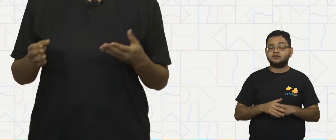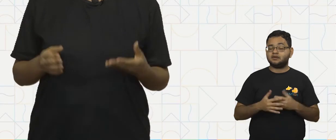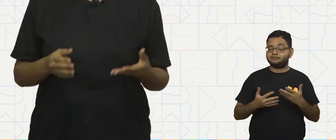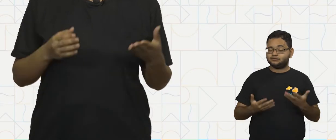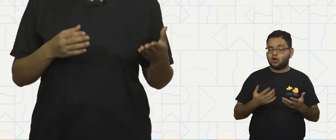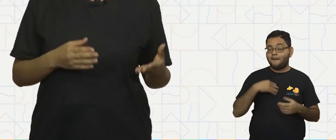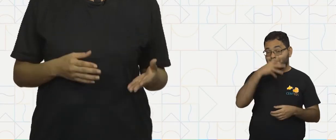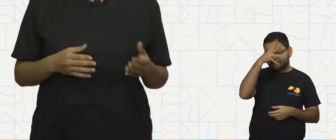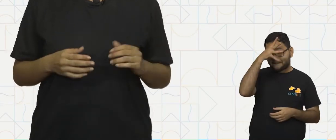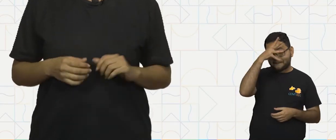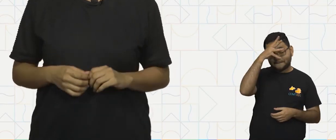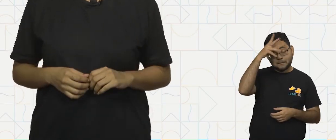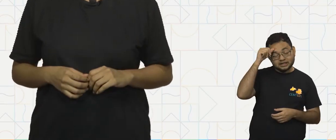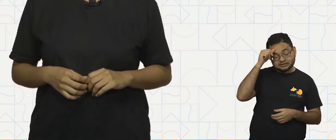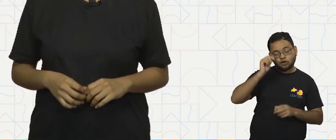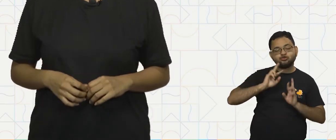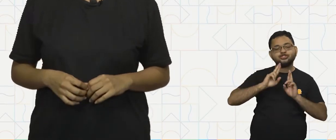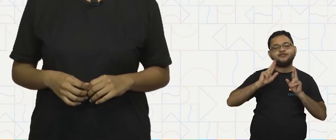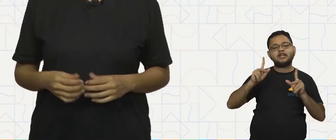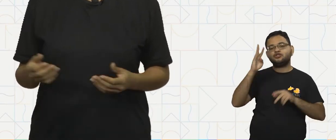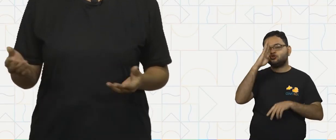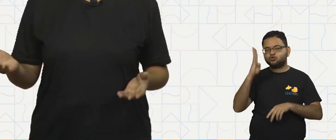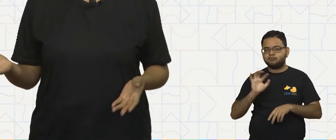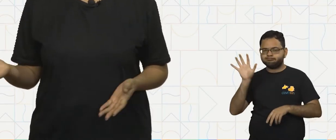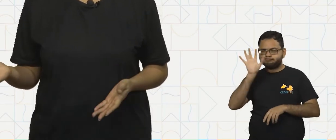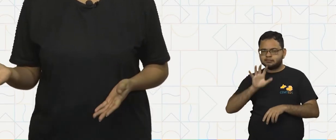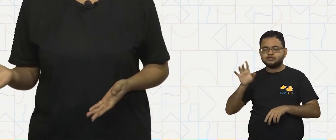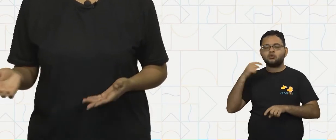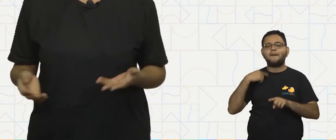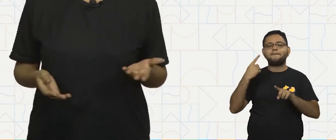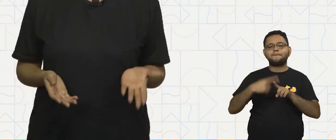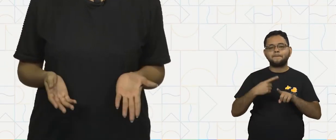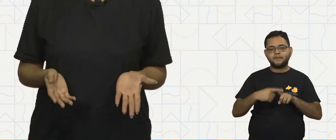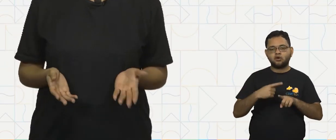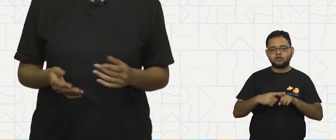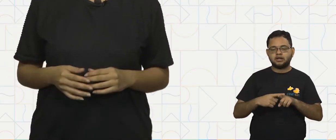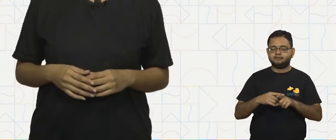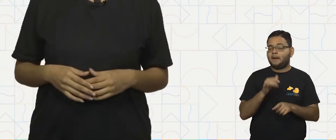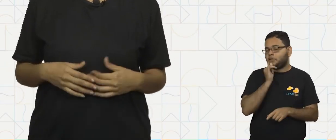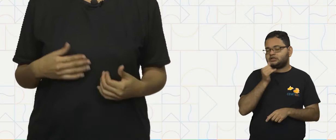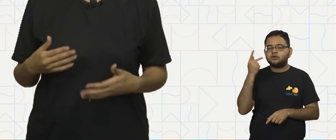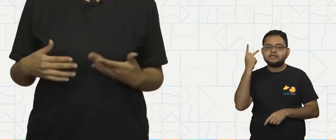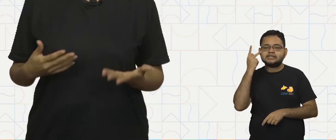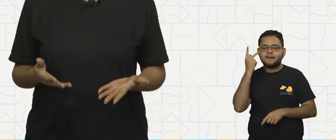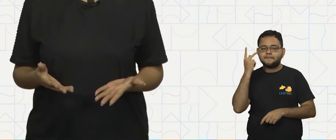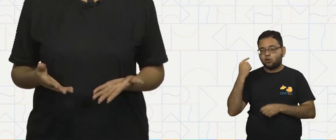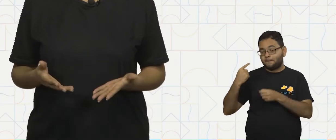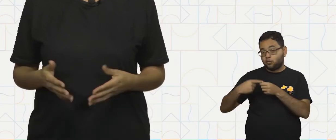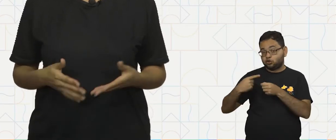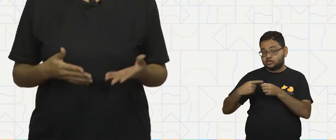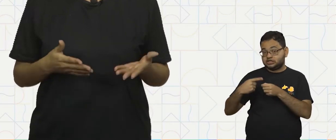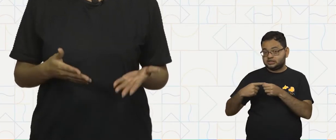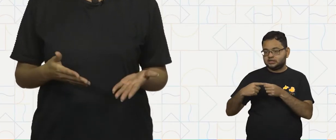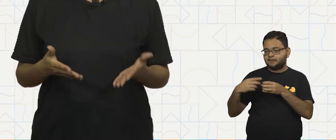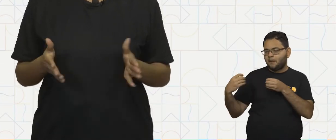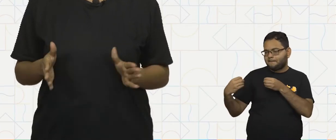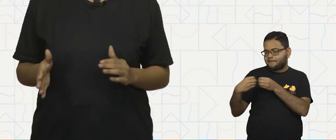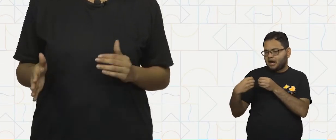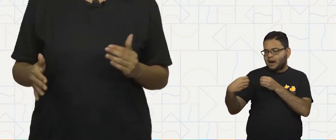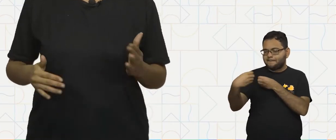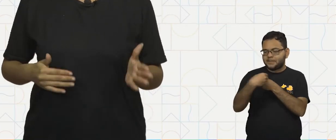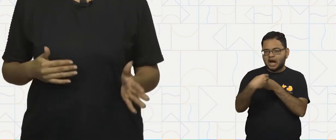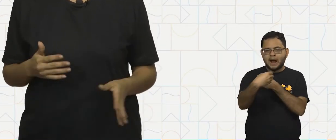distância entre os demais municípios do estado. Enquanto em estados como São Paulo, os municípios são próximos e podemos